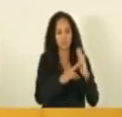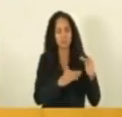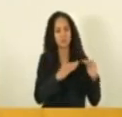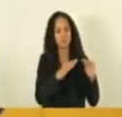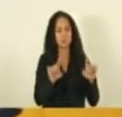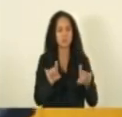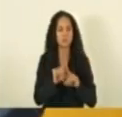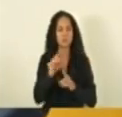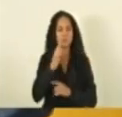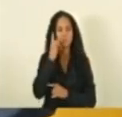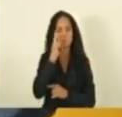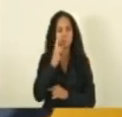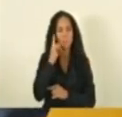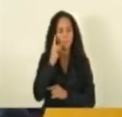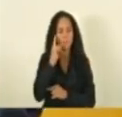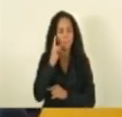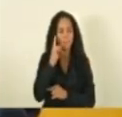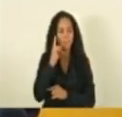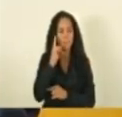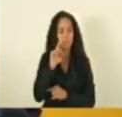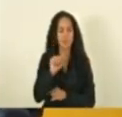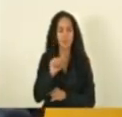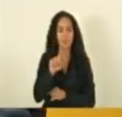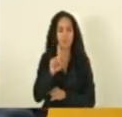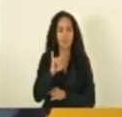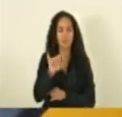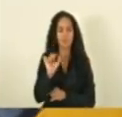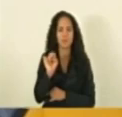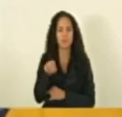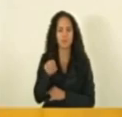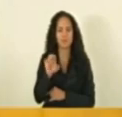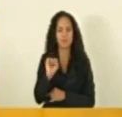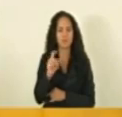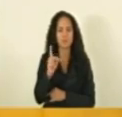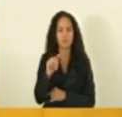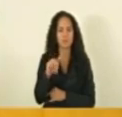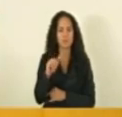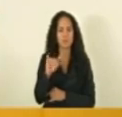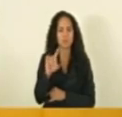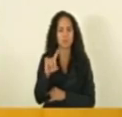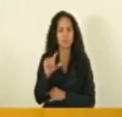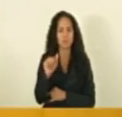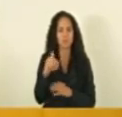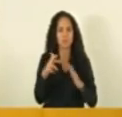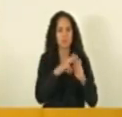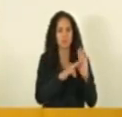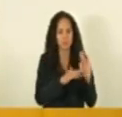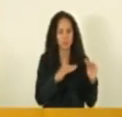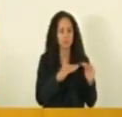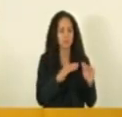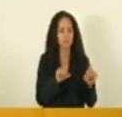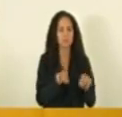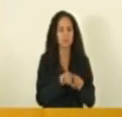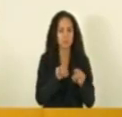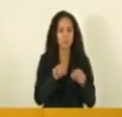relator. Como vota o deputado Adilce Espíndola? Também vota com o relator.